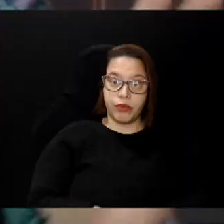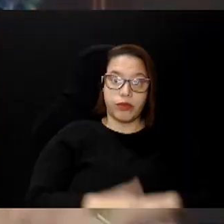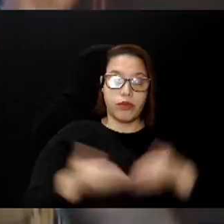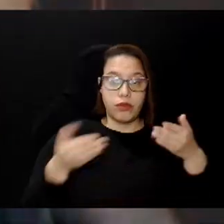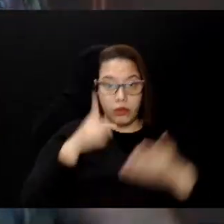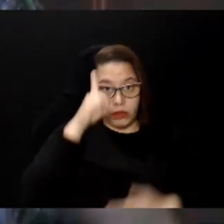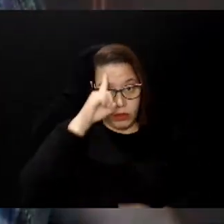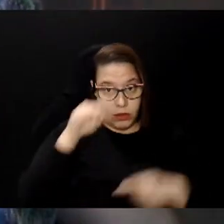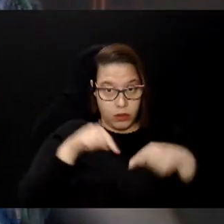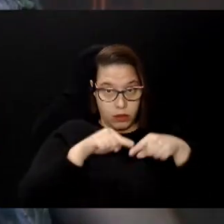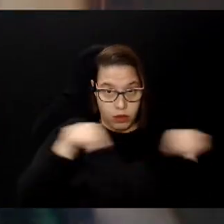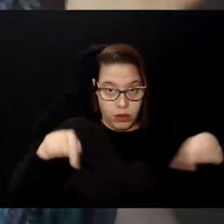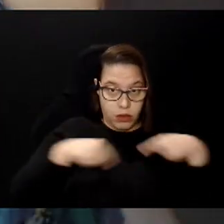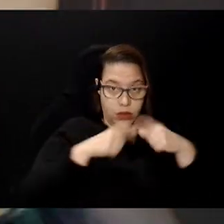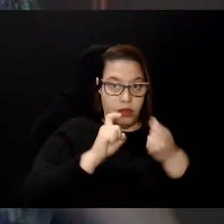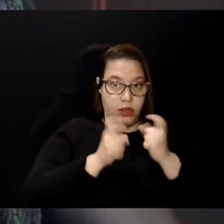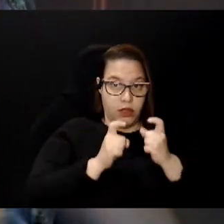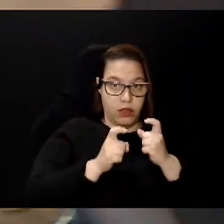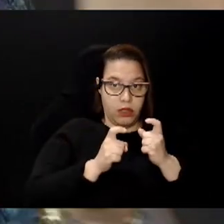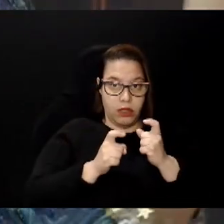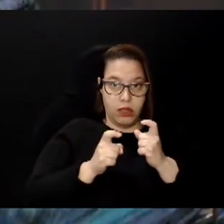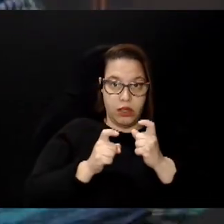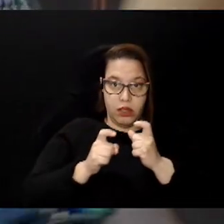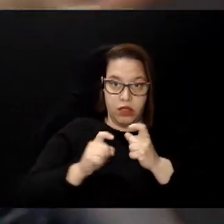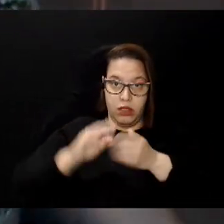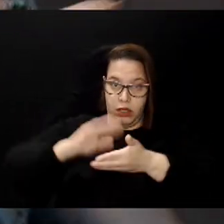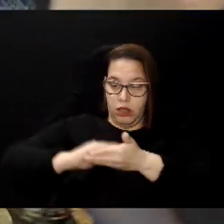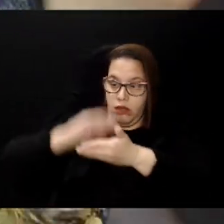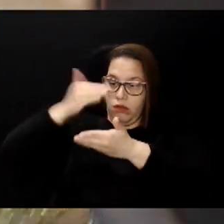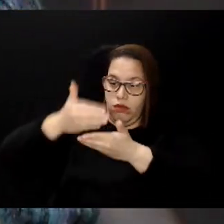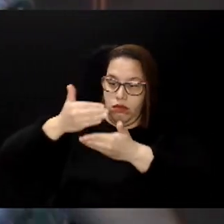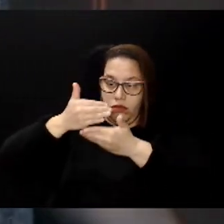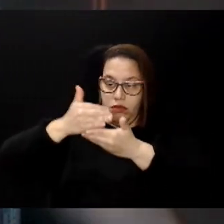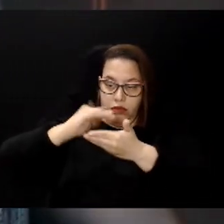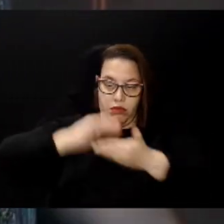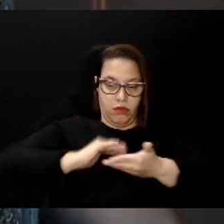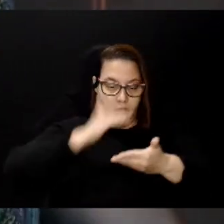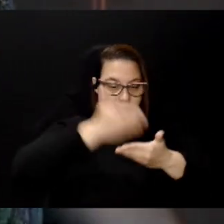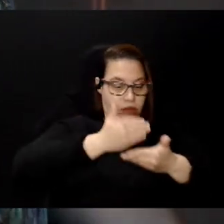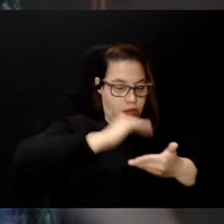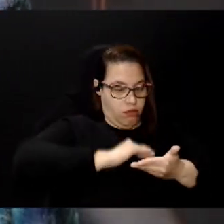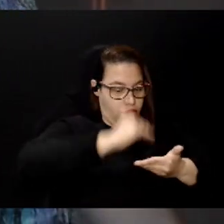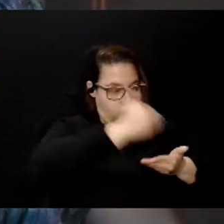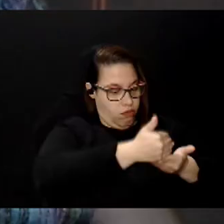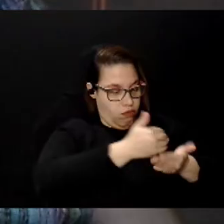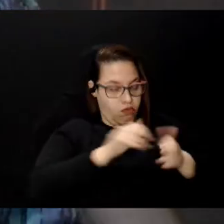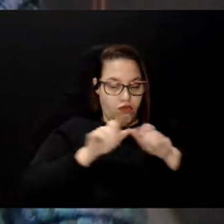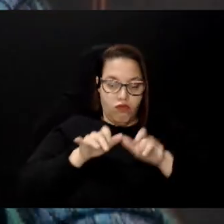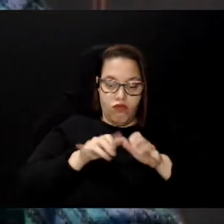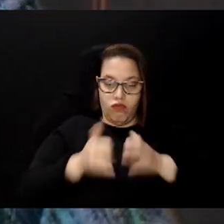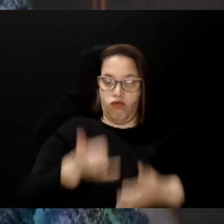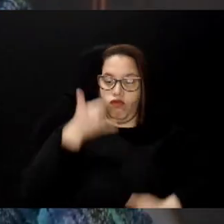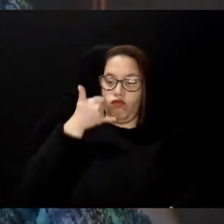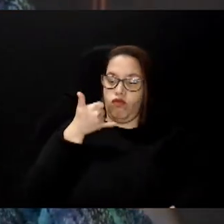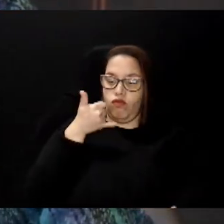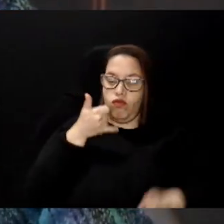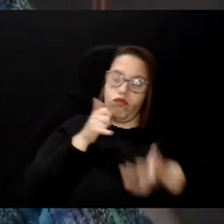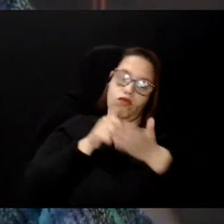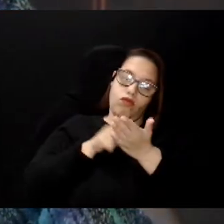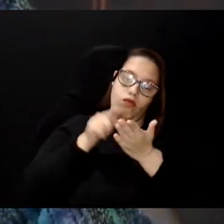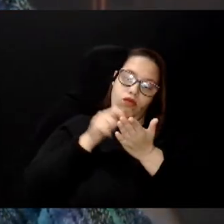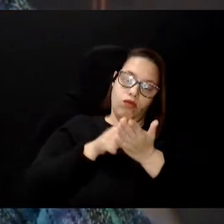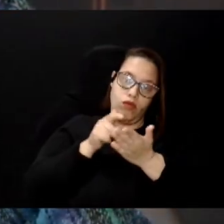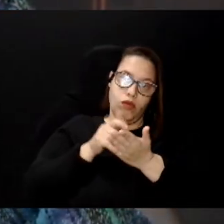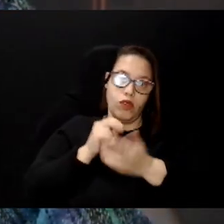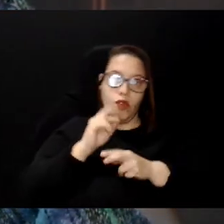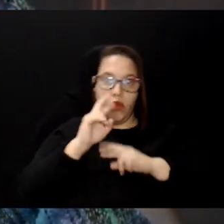É todo mundo com as telas, cada um com a sua armadura da tela e com o celular. Aí, terminando